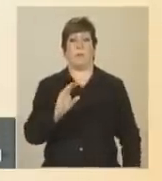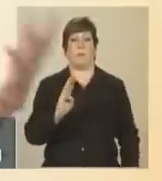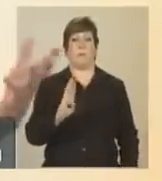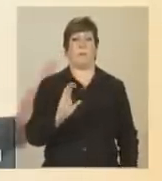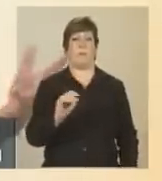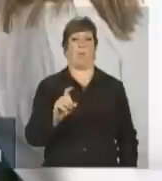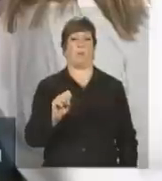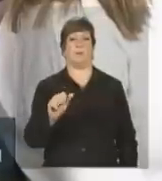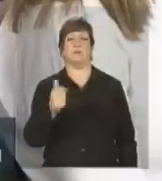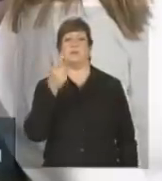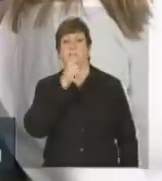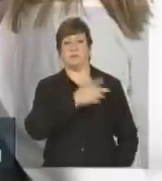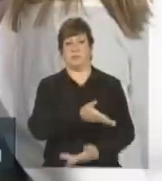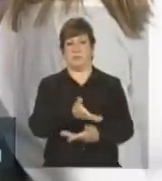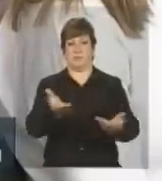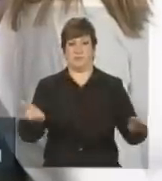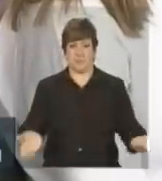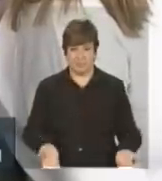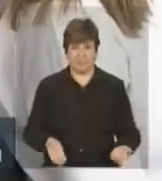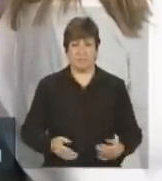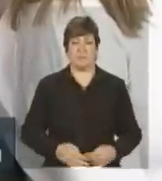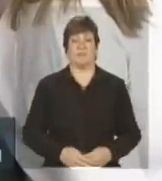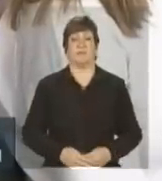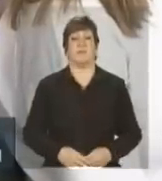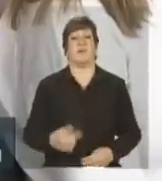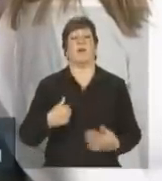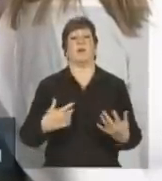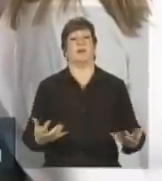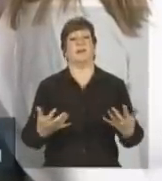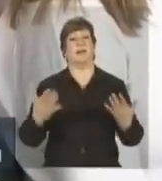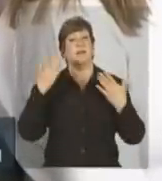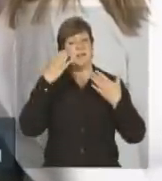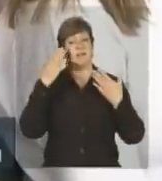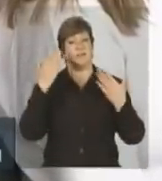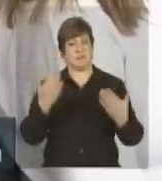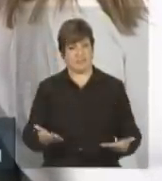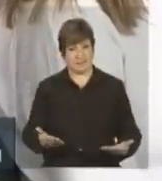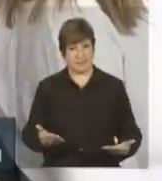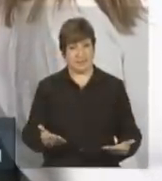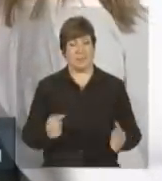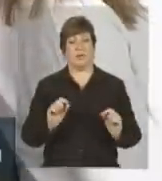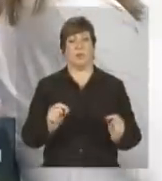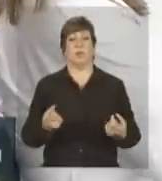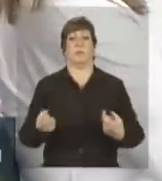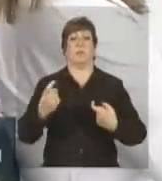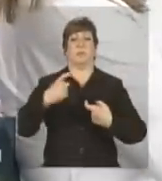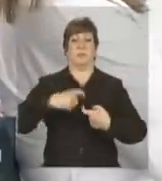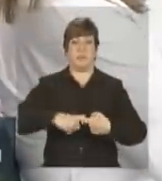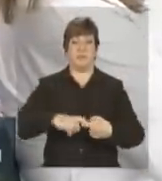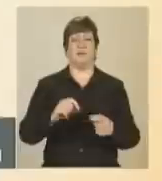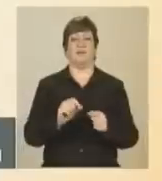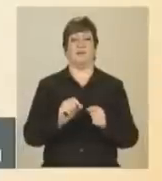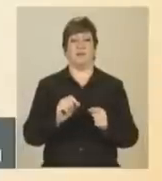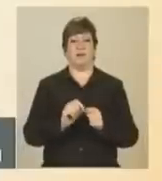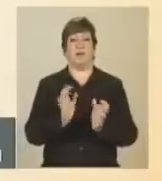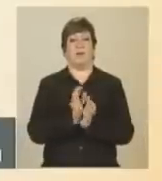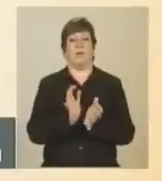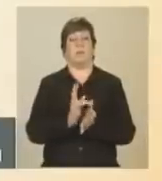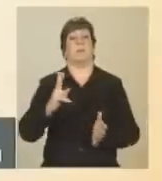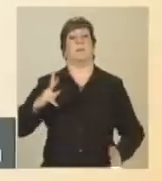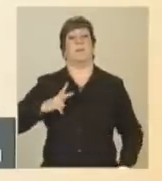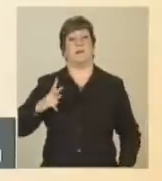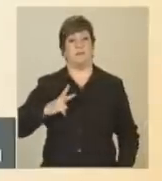com tanto futuro pela frente, eu queria agradecer a parceria que foi feita com o setor